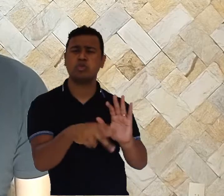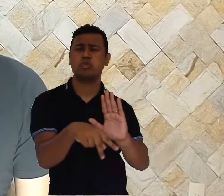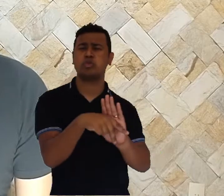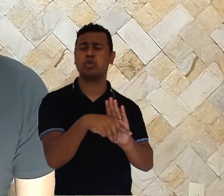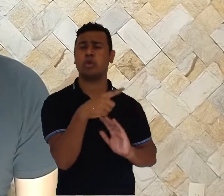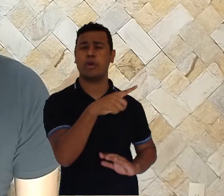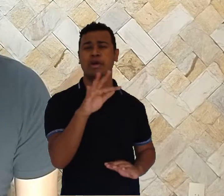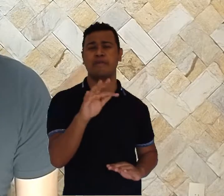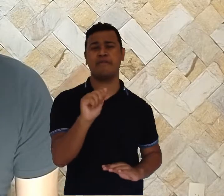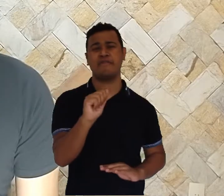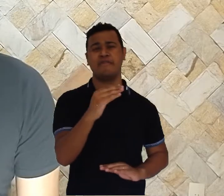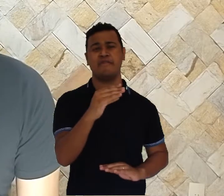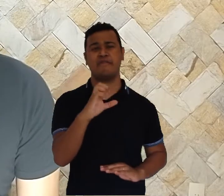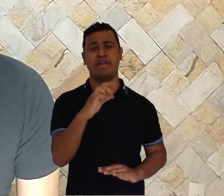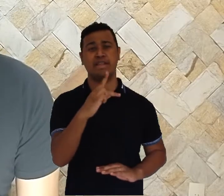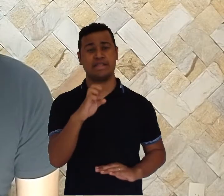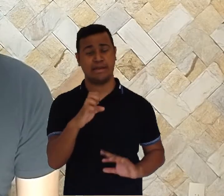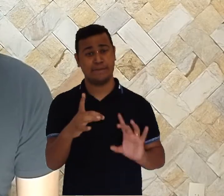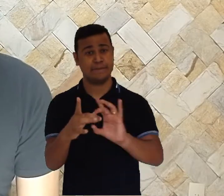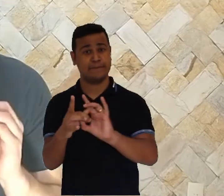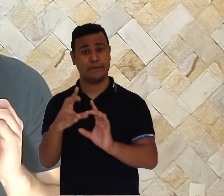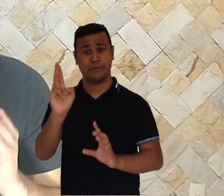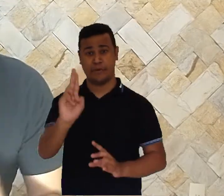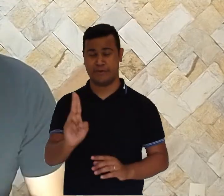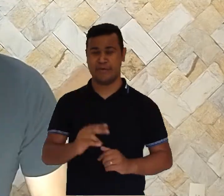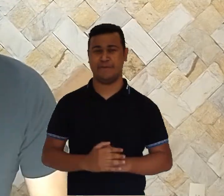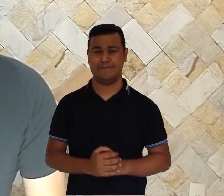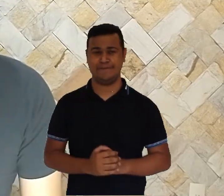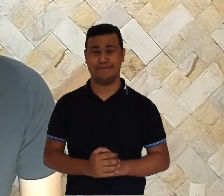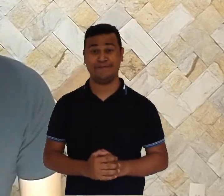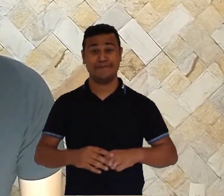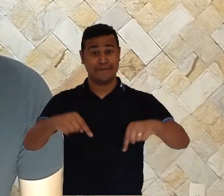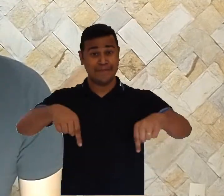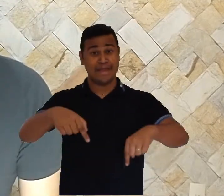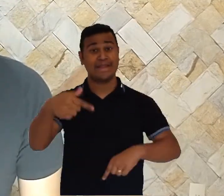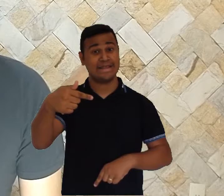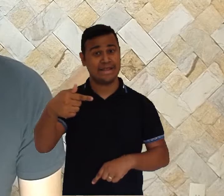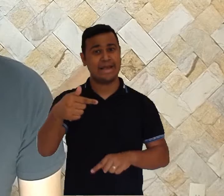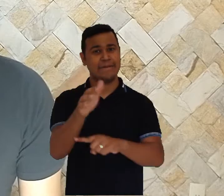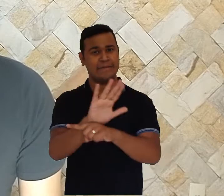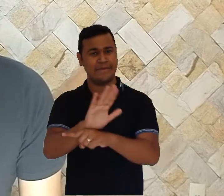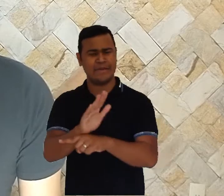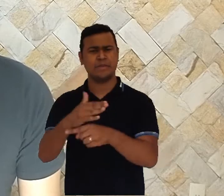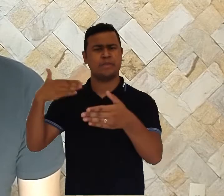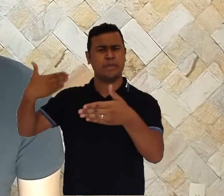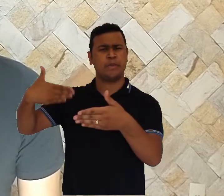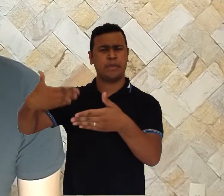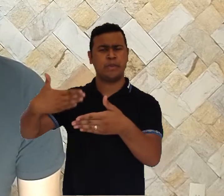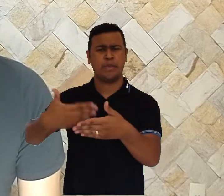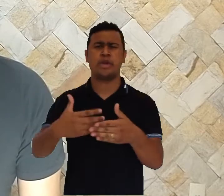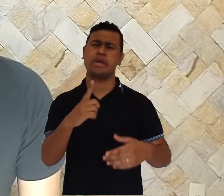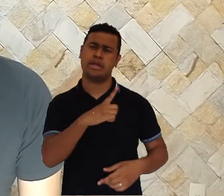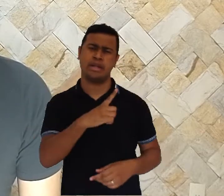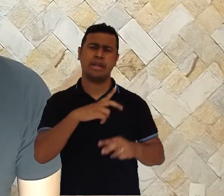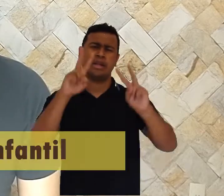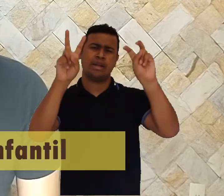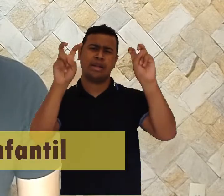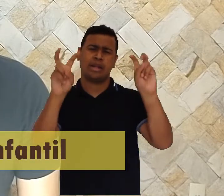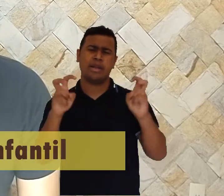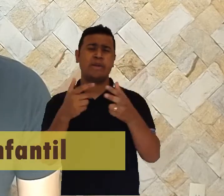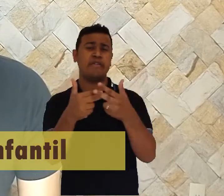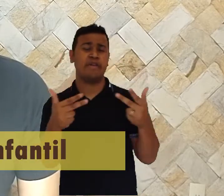Tecnologia do Estado de Pernambuco, e pela Univasf. Este é o sétimo e último vídeo de uma série na qual eu venho abordando diversos temas